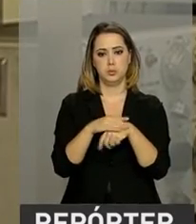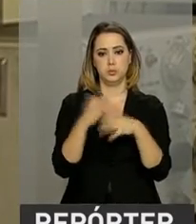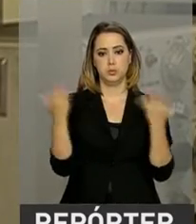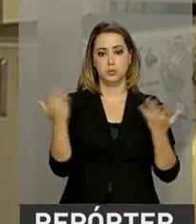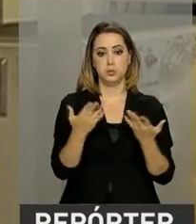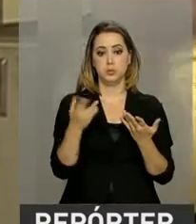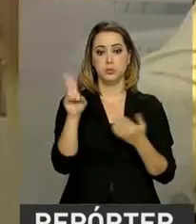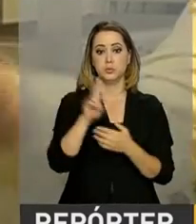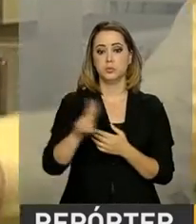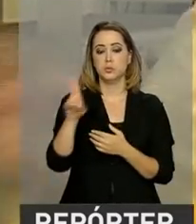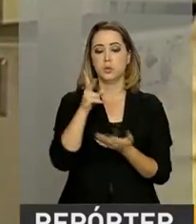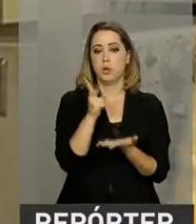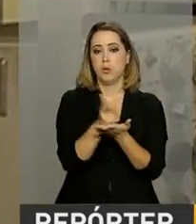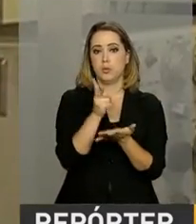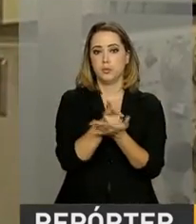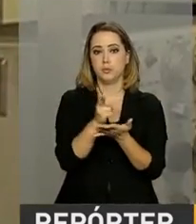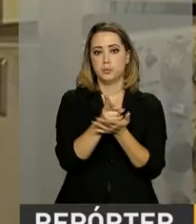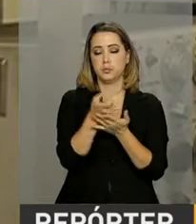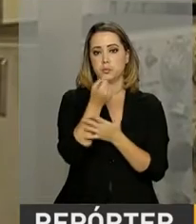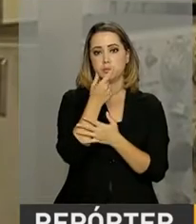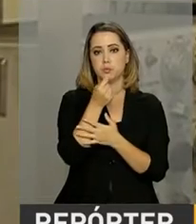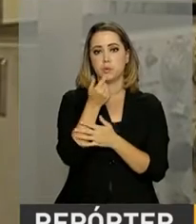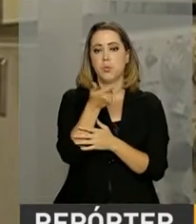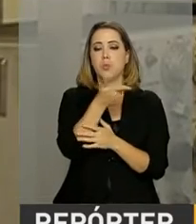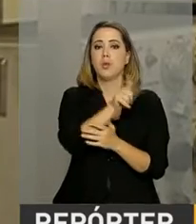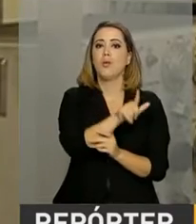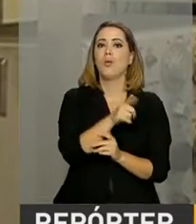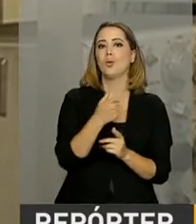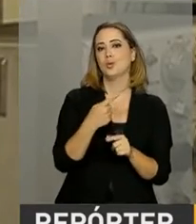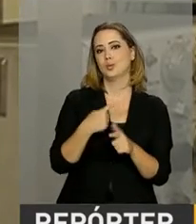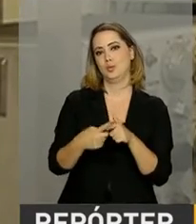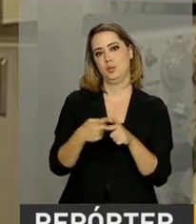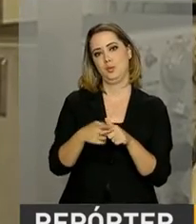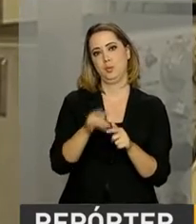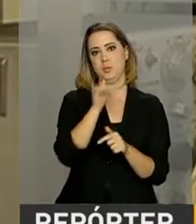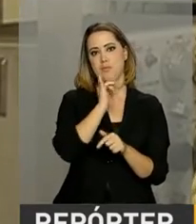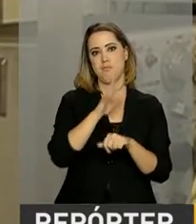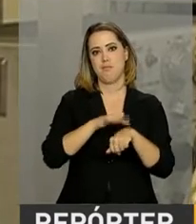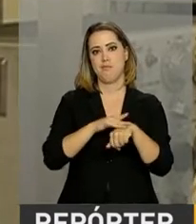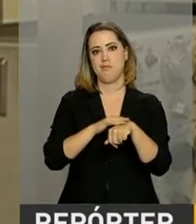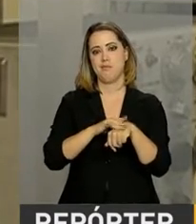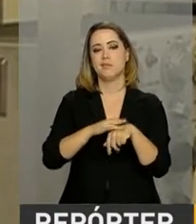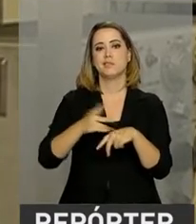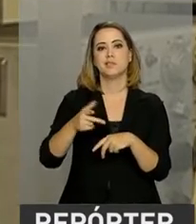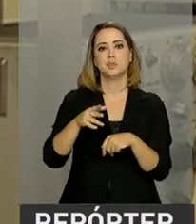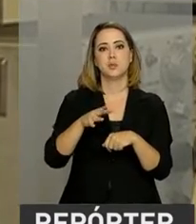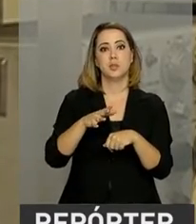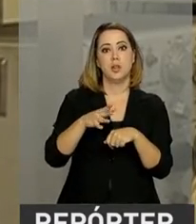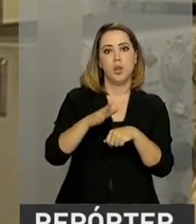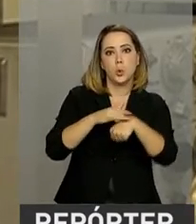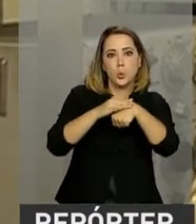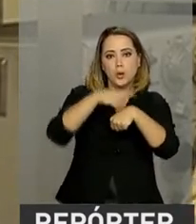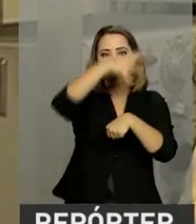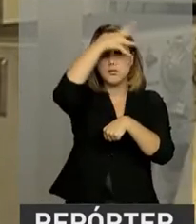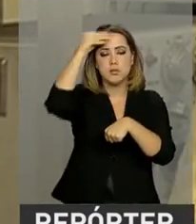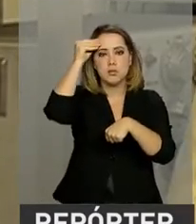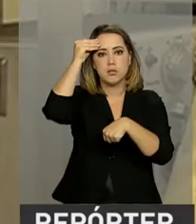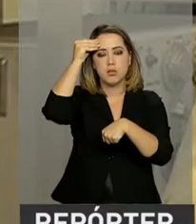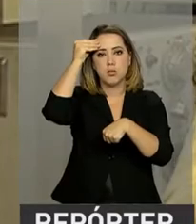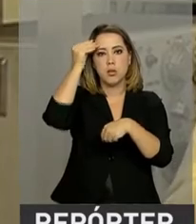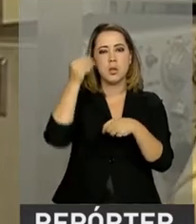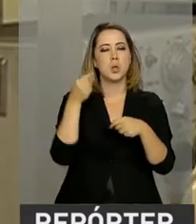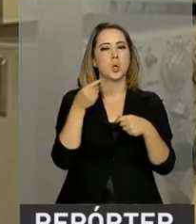medicamento para uma outra finalidade que é para tratar essas ações como por exemplo o mal de alzheimer depressão